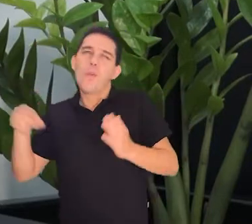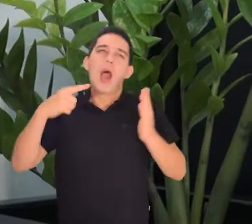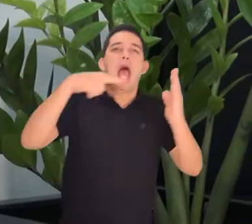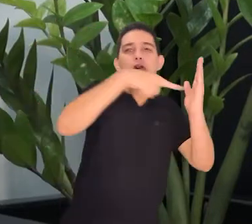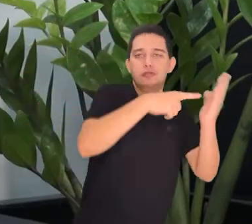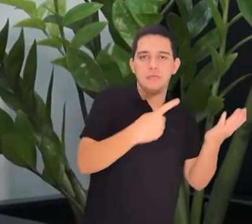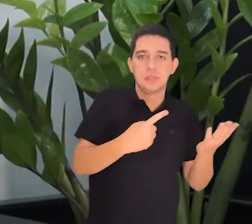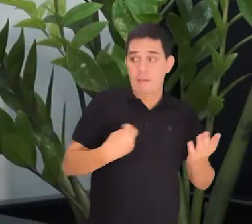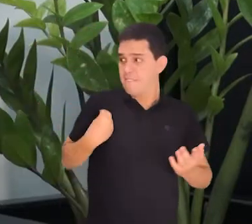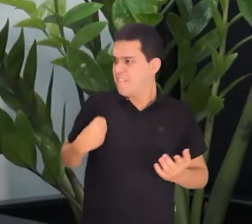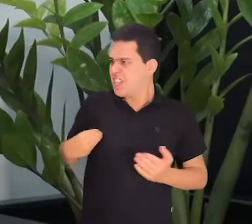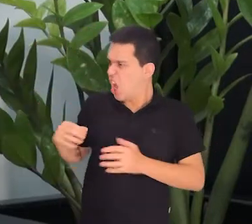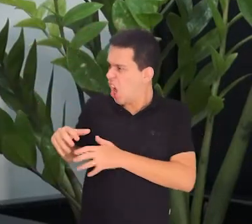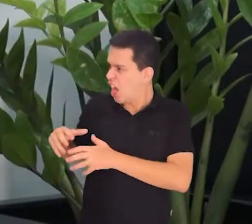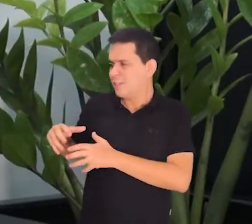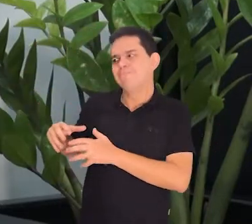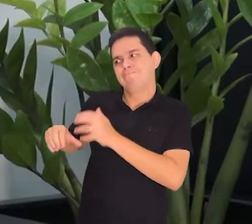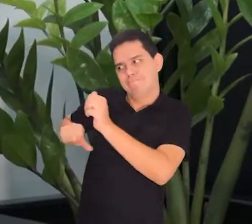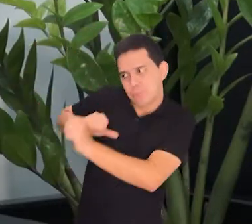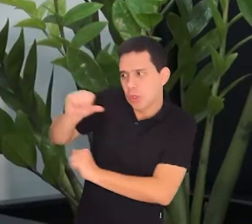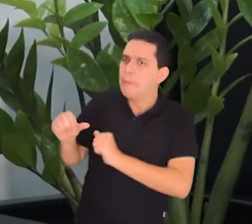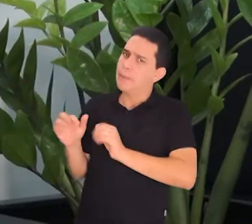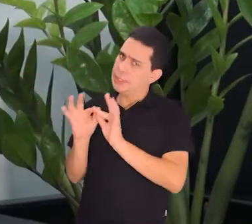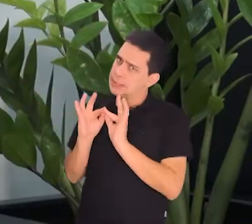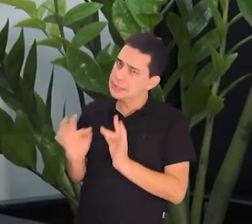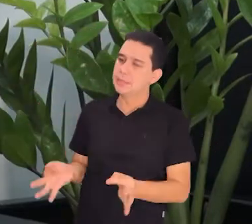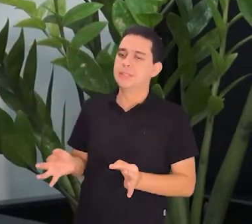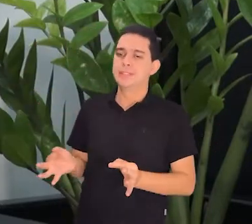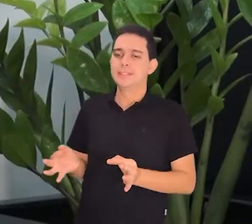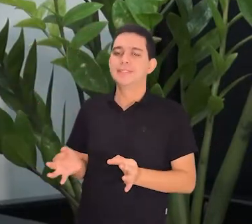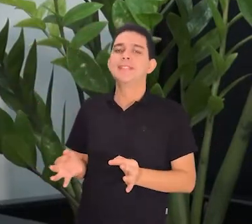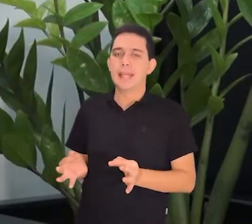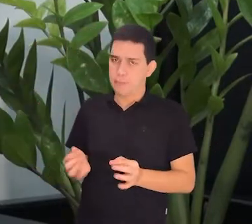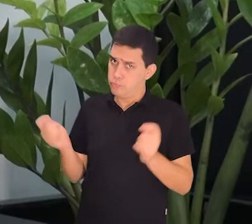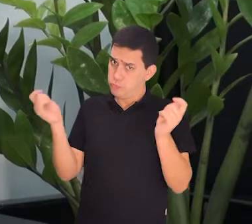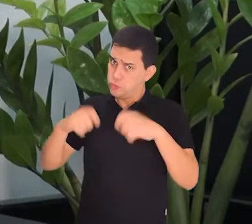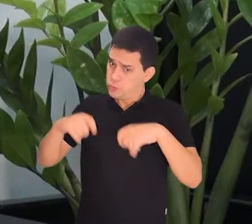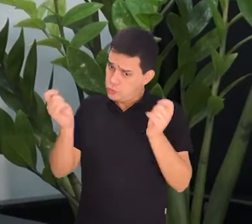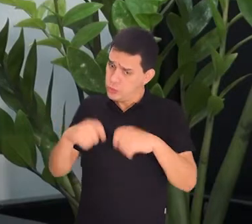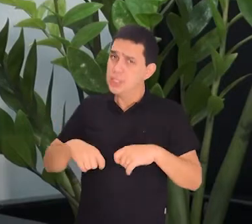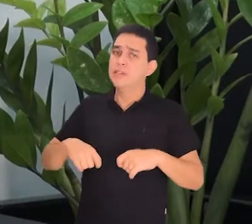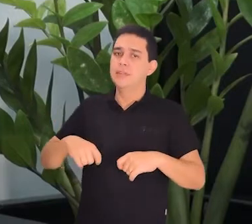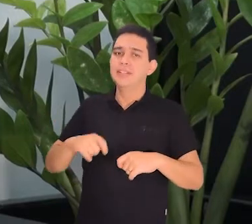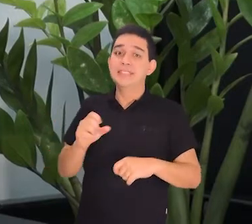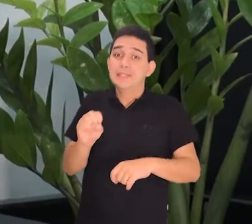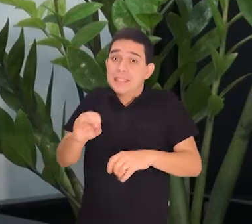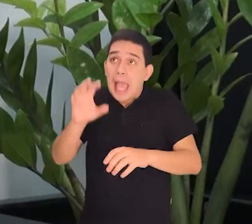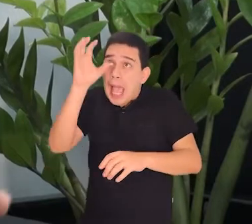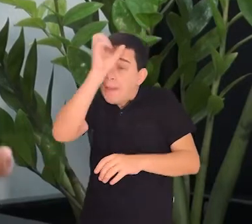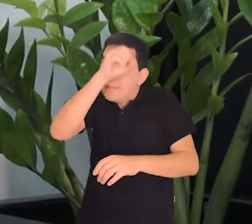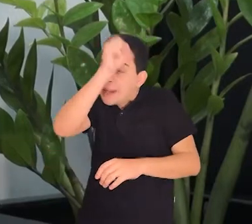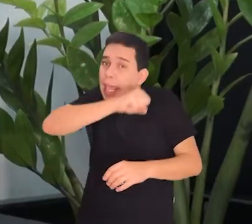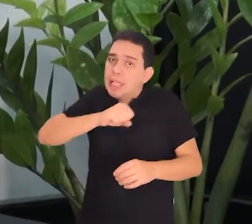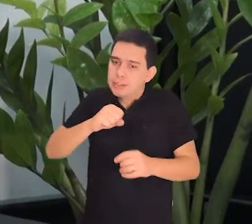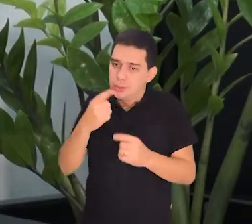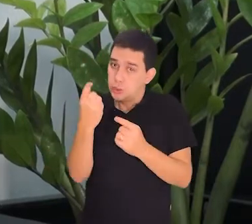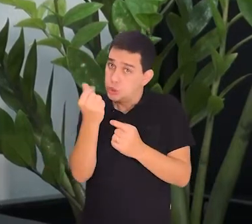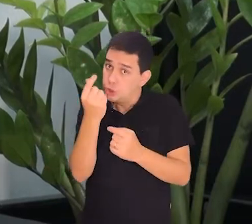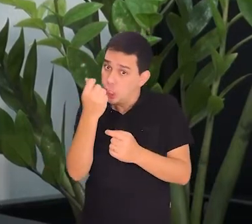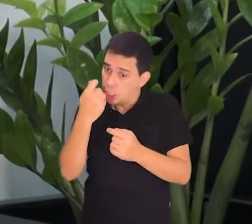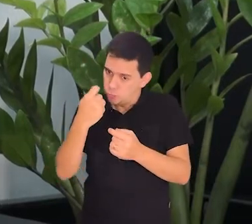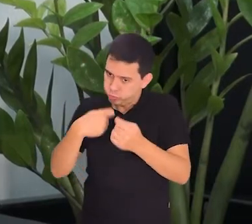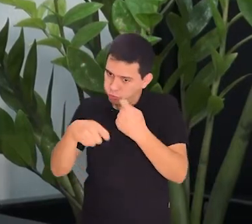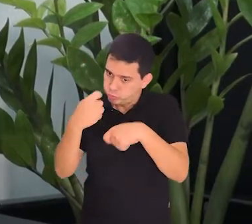ajustar o padrão de vida à realidade financeira, podem ser ações conquistadas com educação financeira. Ela pode trazer